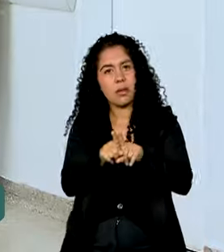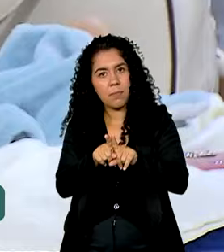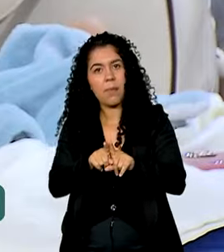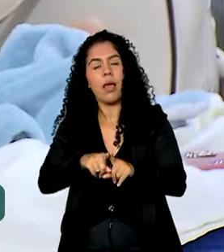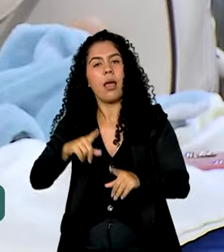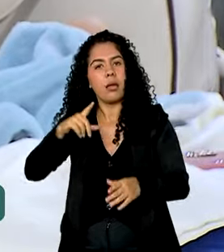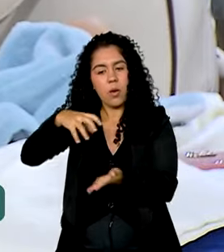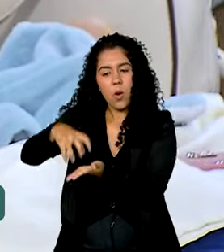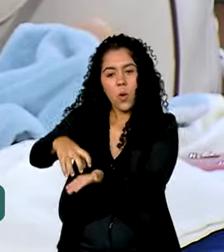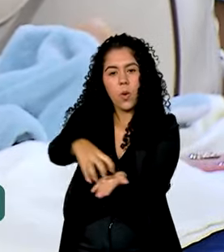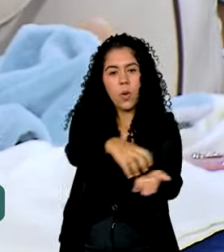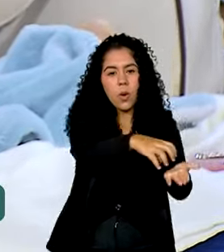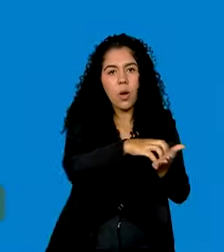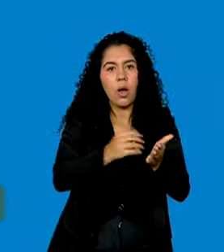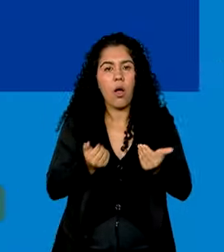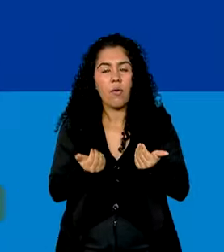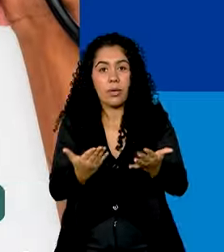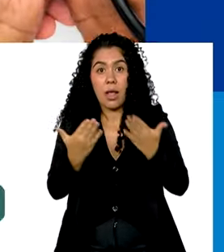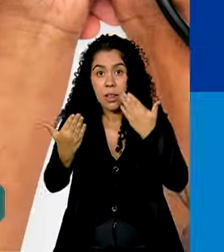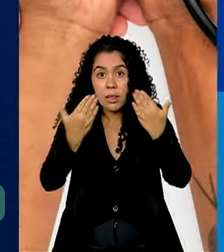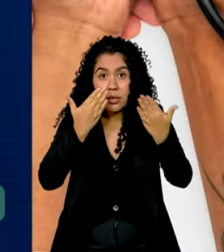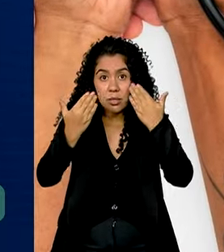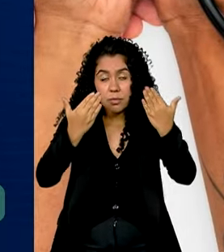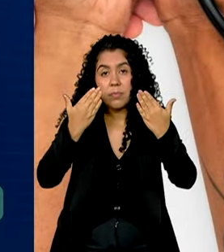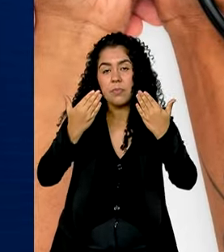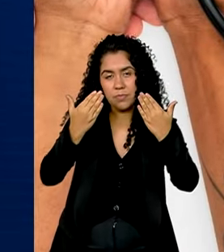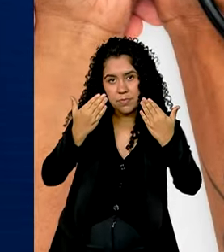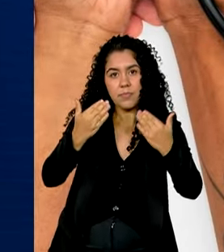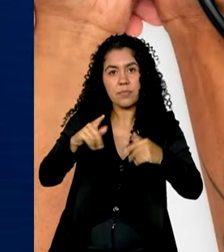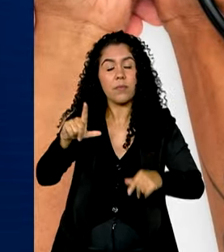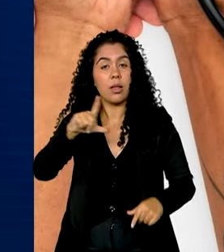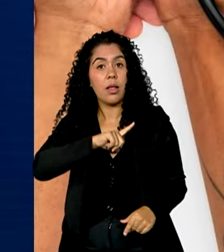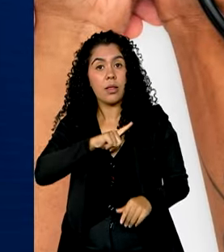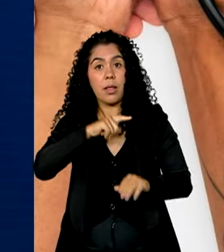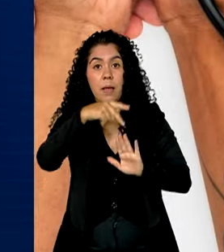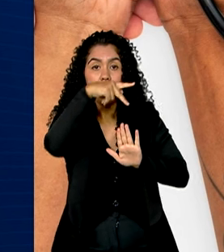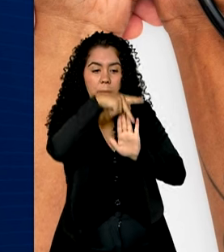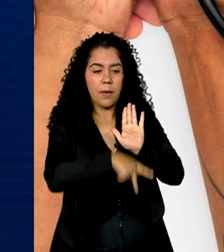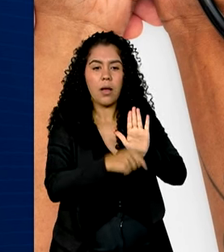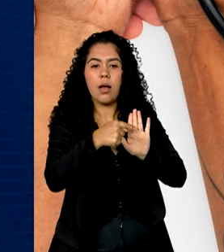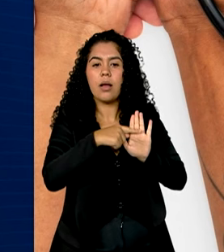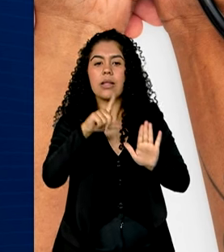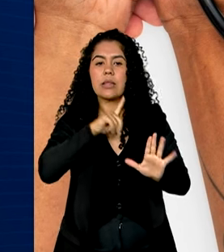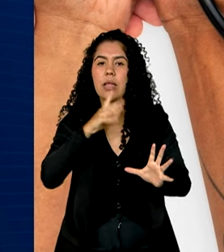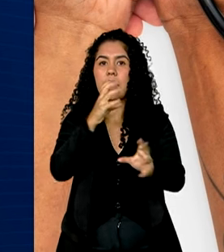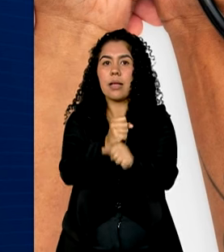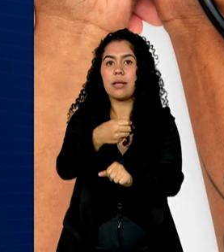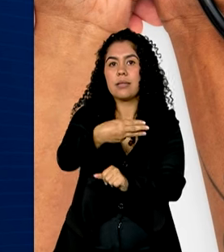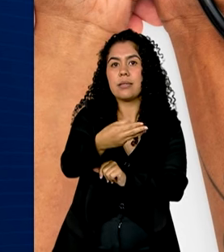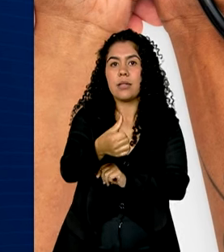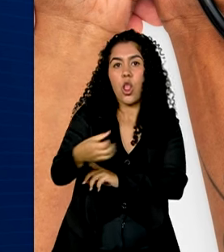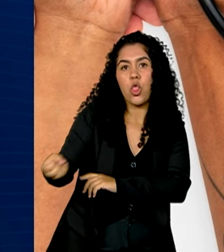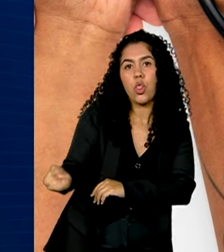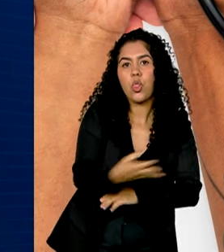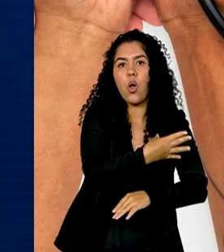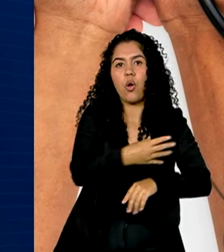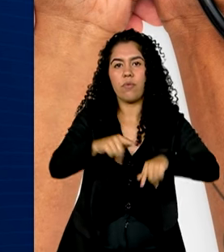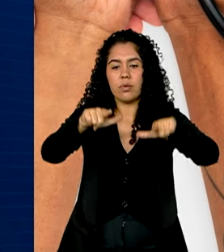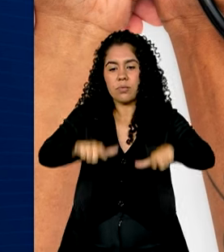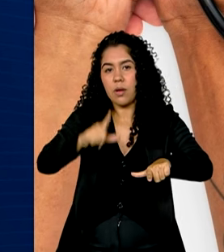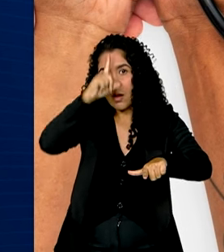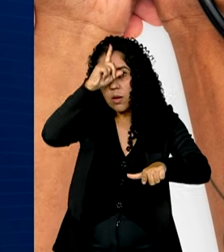centros de atenção psicossocial. No novo PAC Saúde estão previstas 36 novas maternidades, que